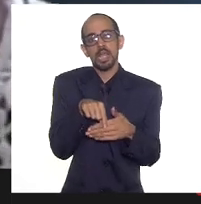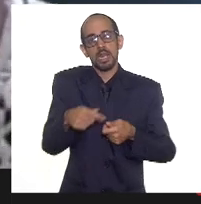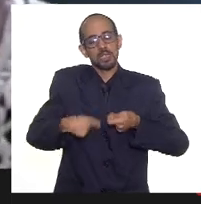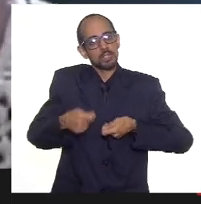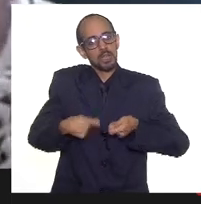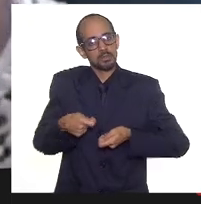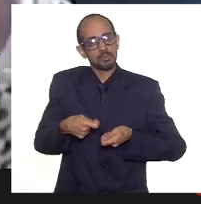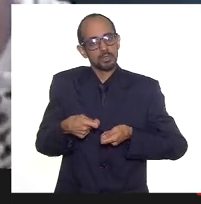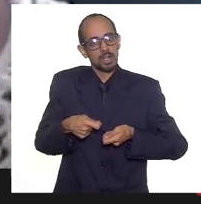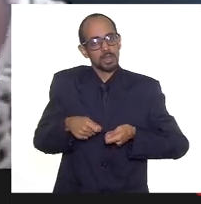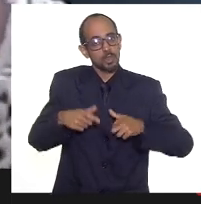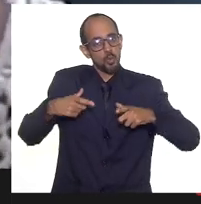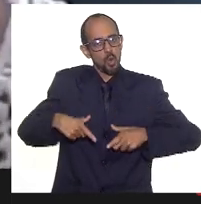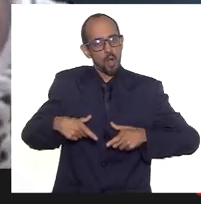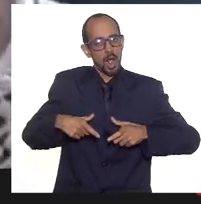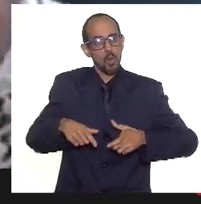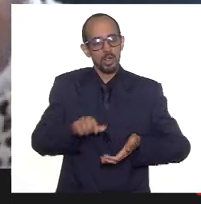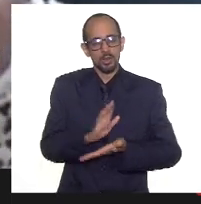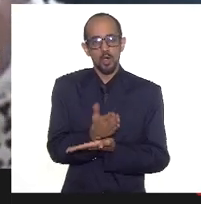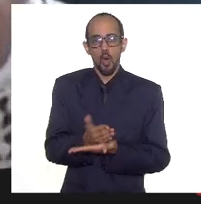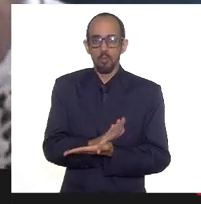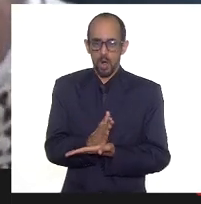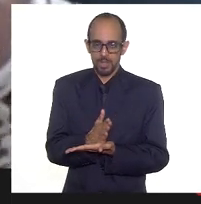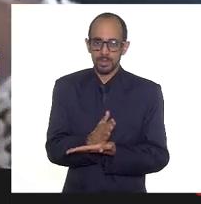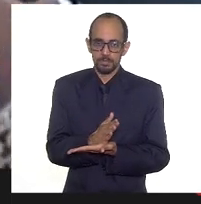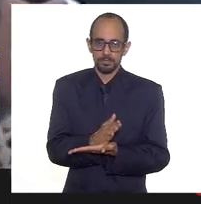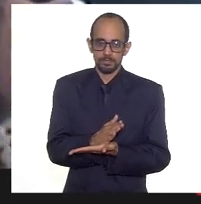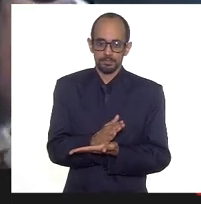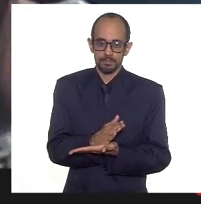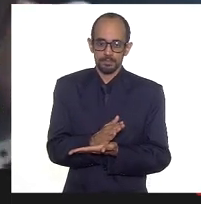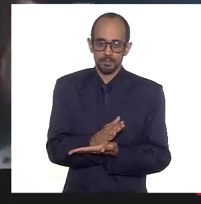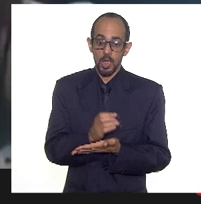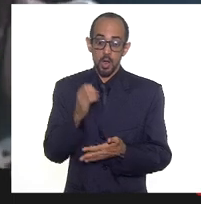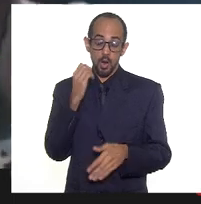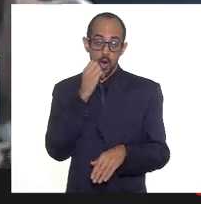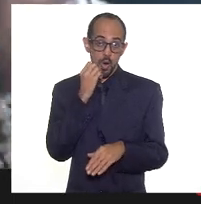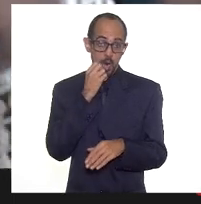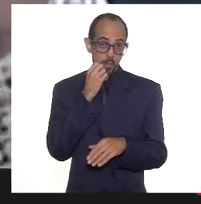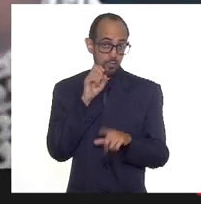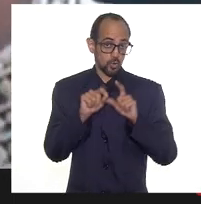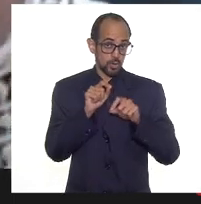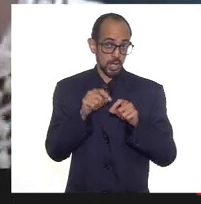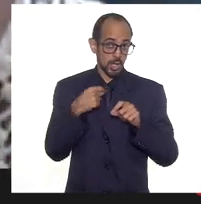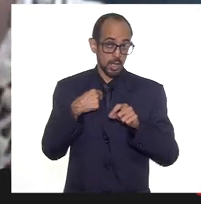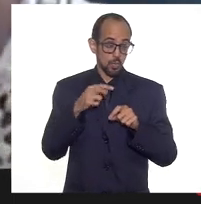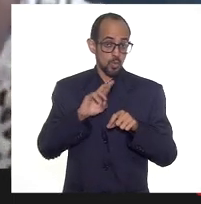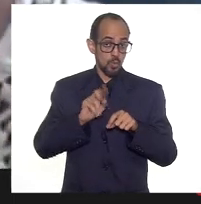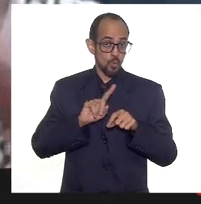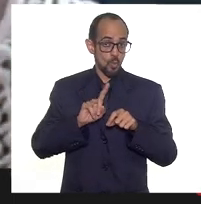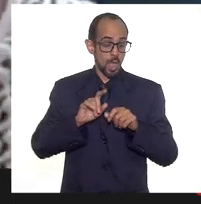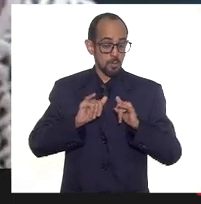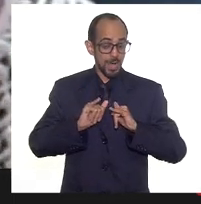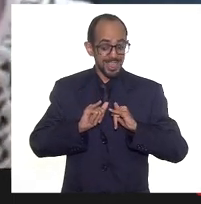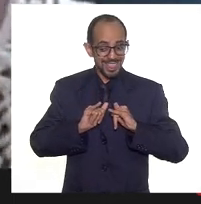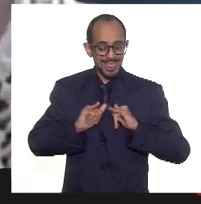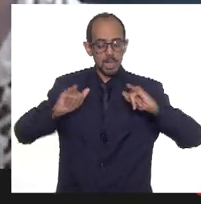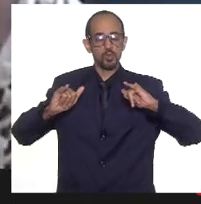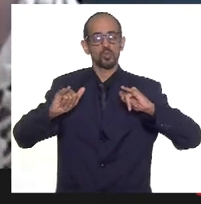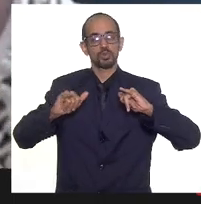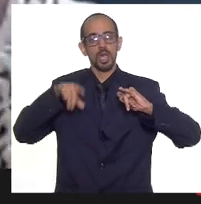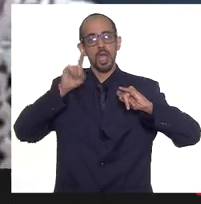eu acho que é diferente, e o meu objetivo, obviamente, como eu não estou fazendo aqui uma denúncia, né? Eu estou fazendo uma análise